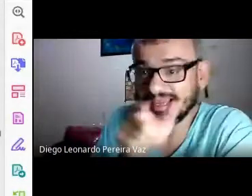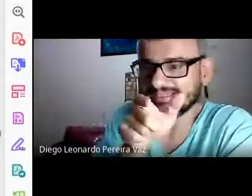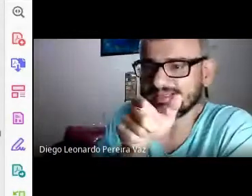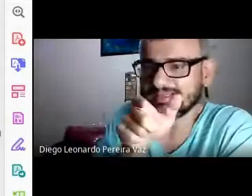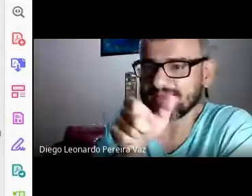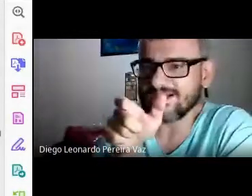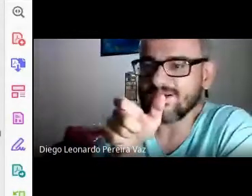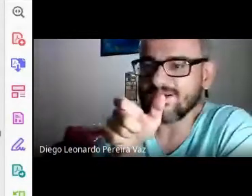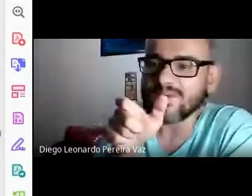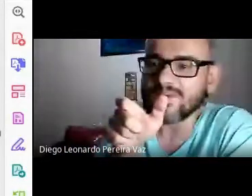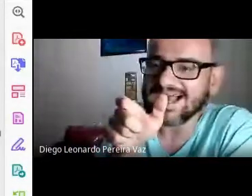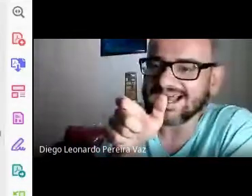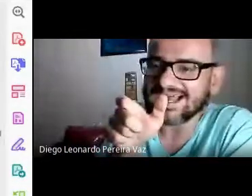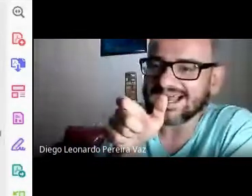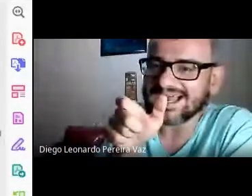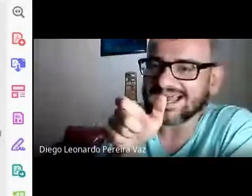e como é